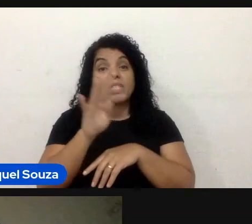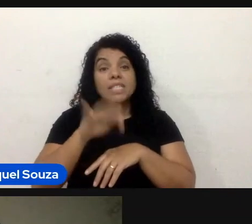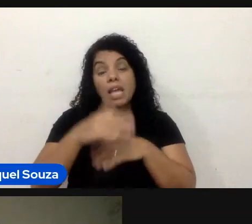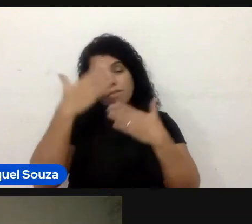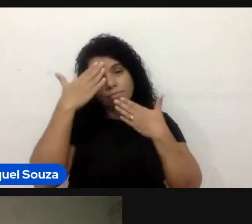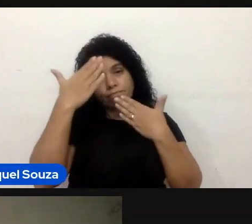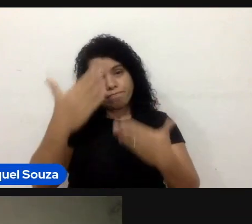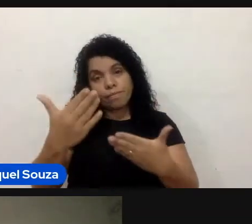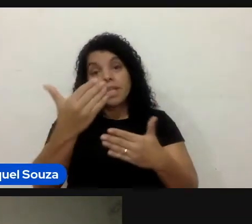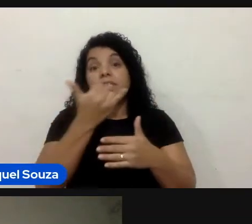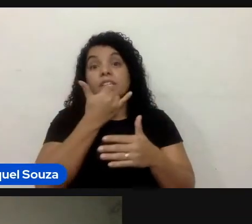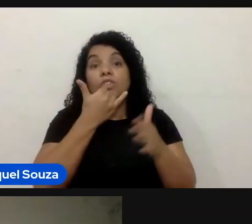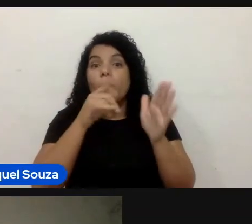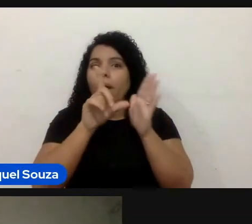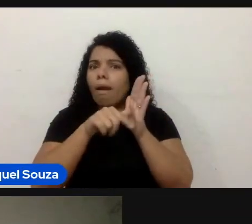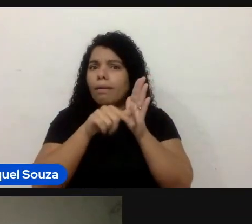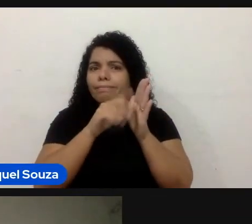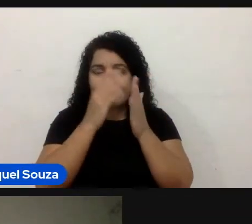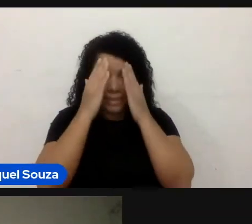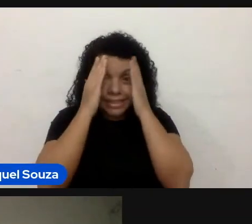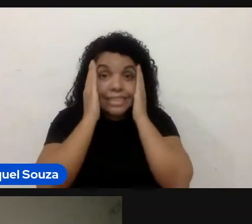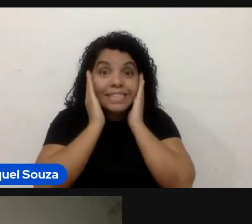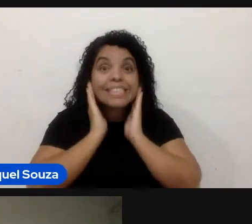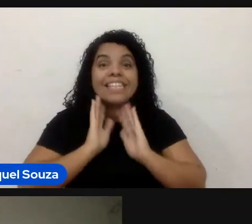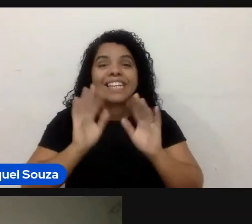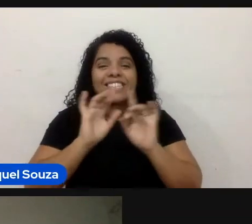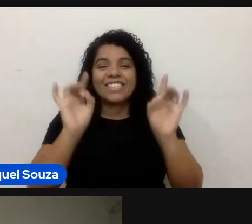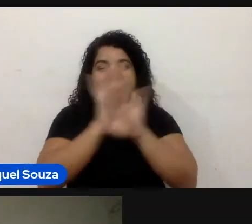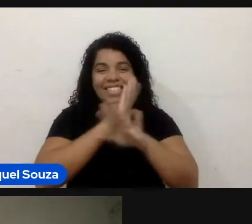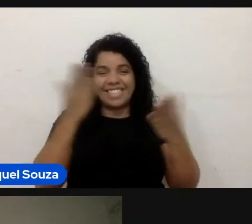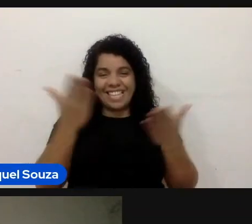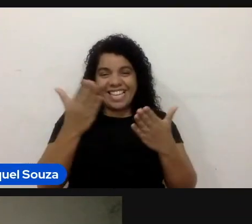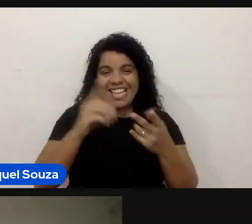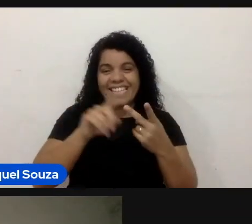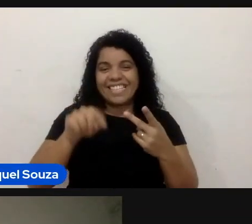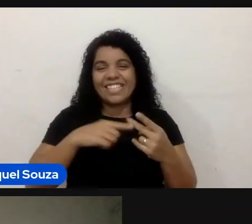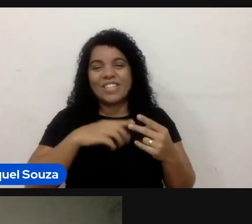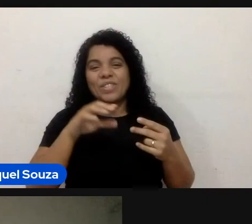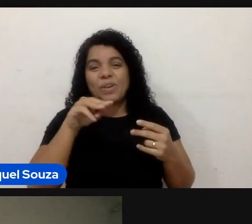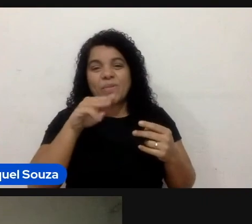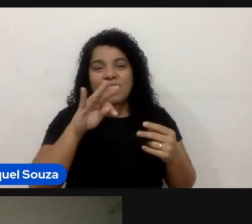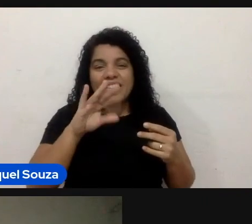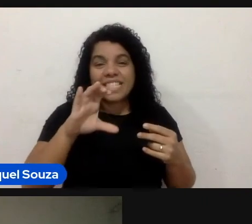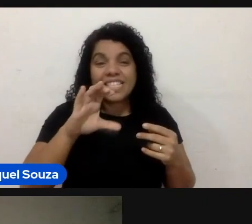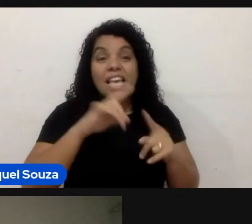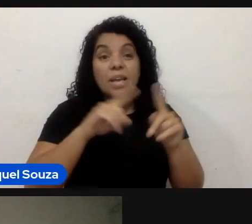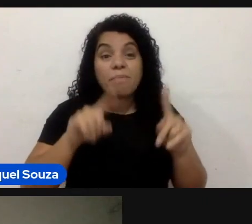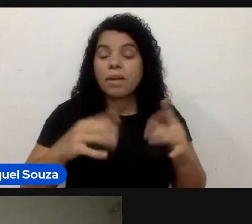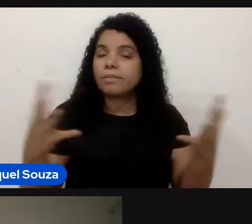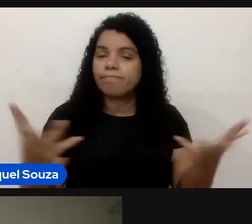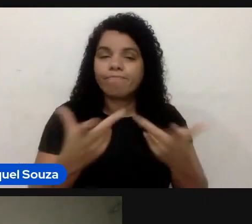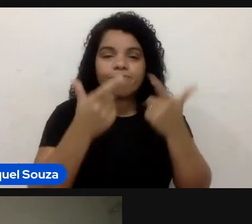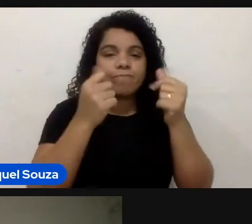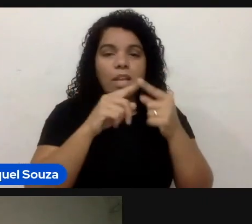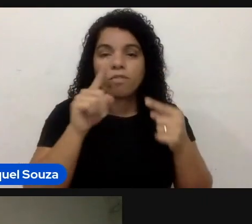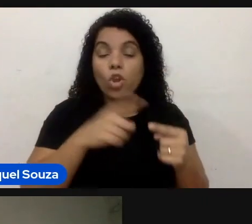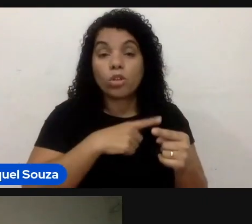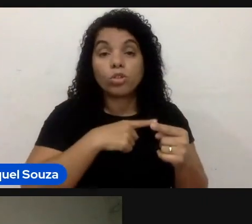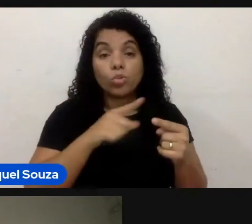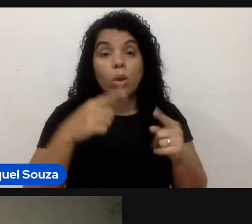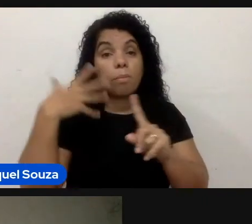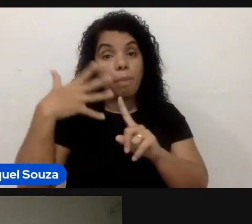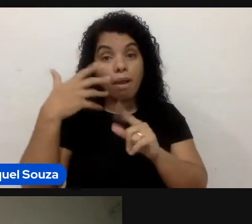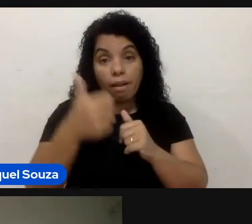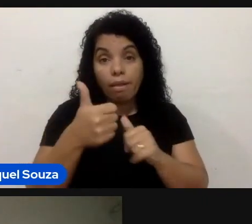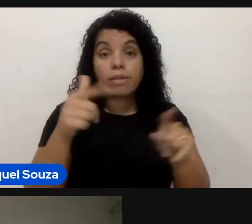desculpa o atraso. A gente vai encaminhando para o encerramento do MTC, mas maravilhosa a sua palestra. E também,